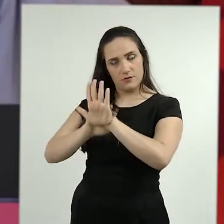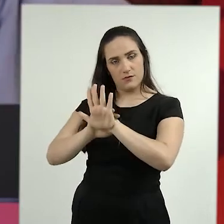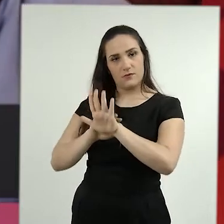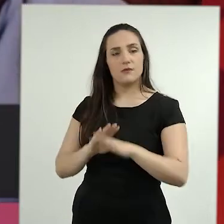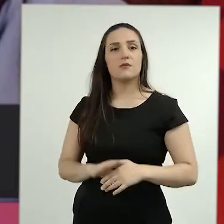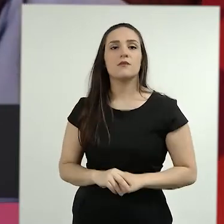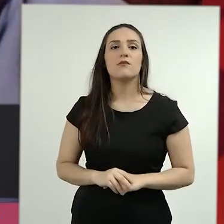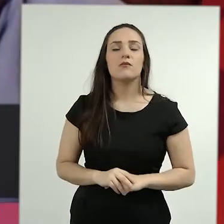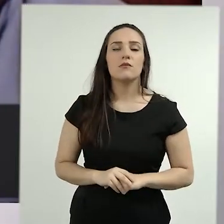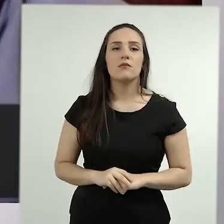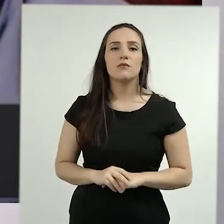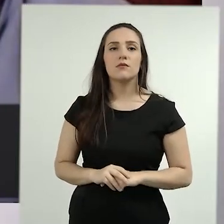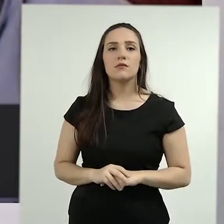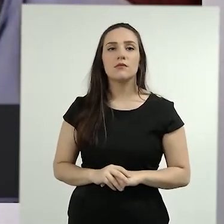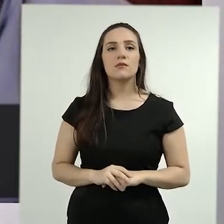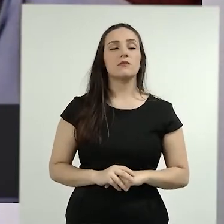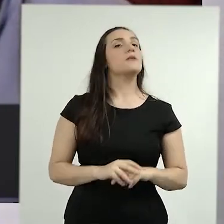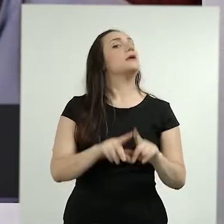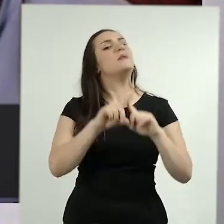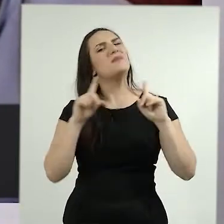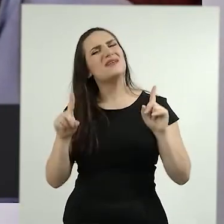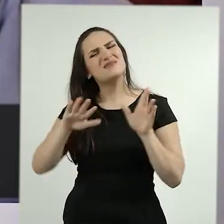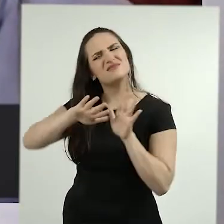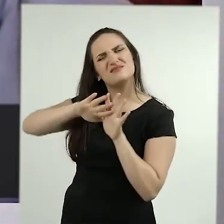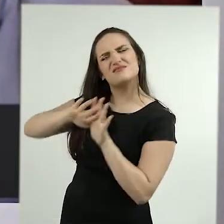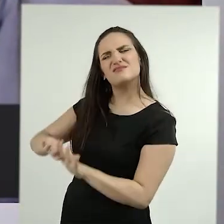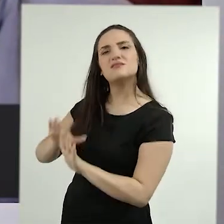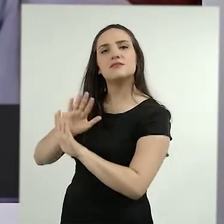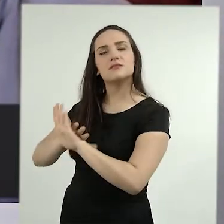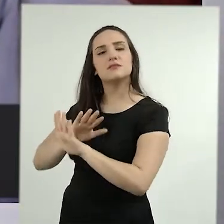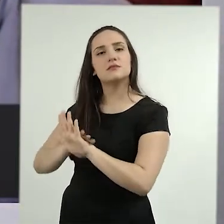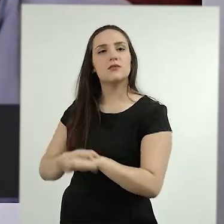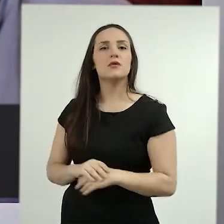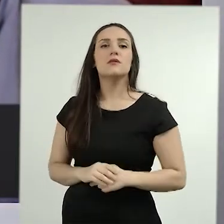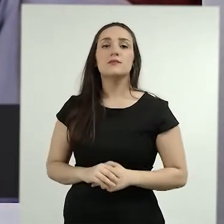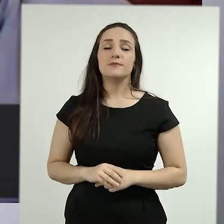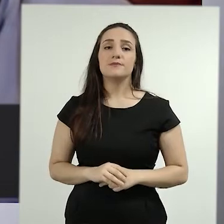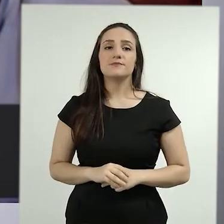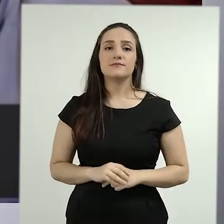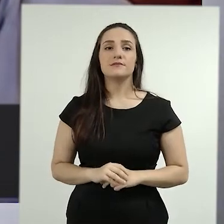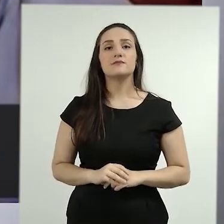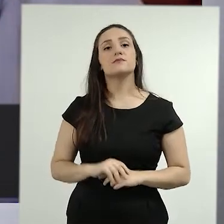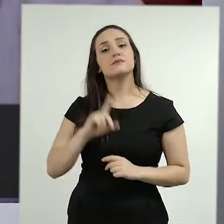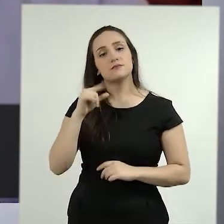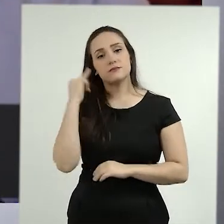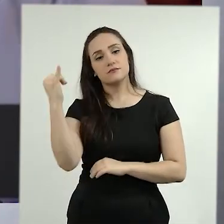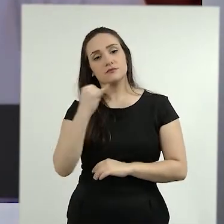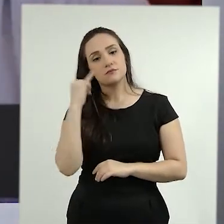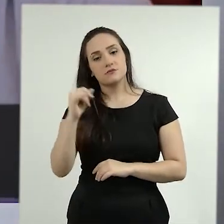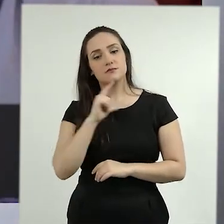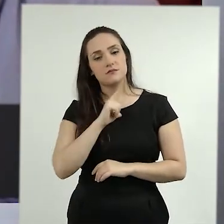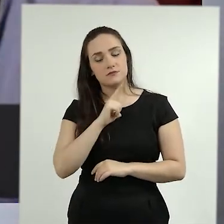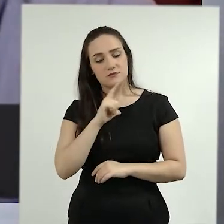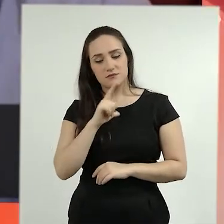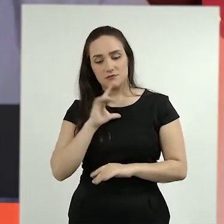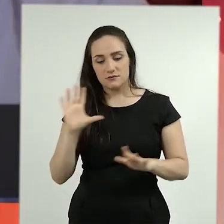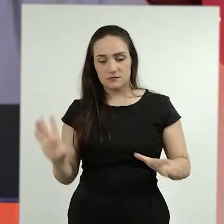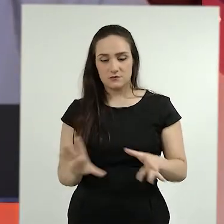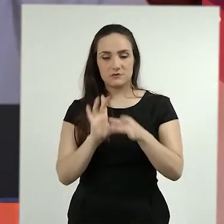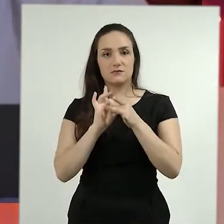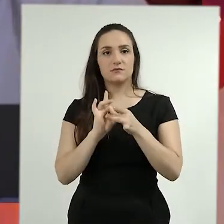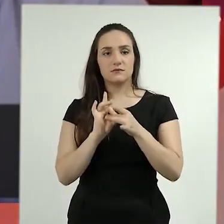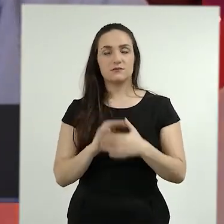político e ideológico, e deixando um pouquinho de lado essa questão prática, que é importante para que haja sinergia,